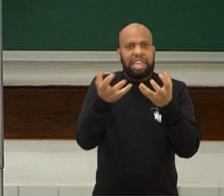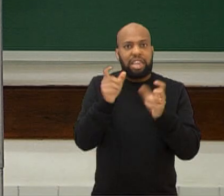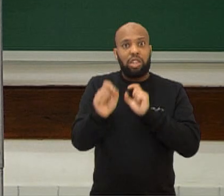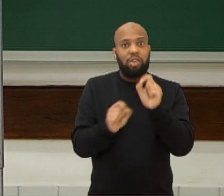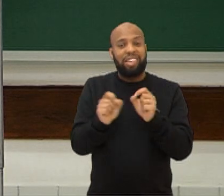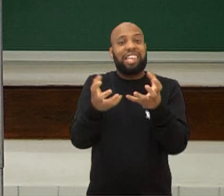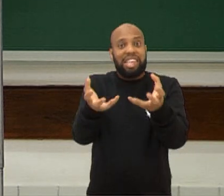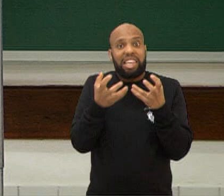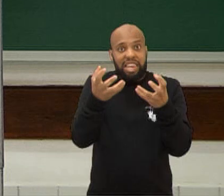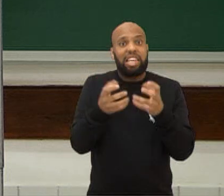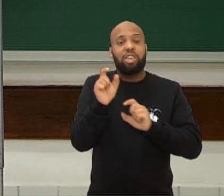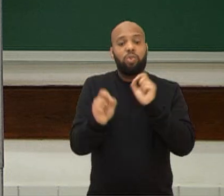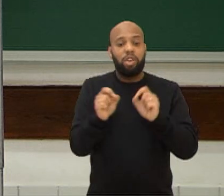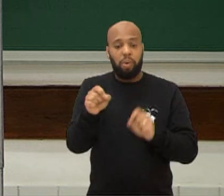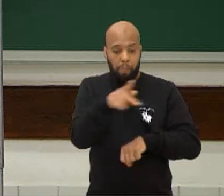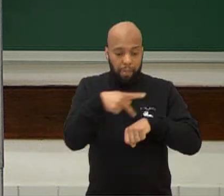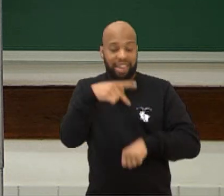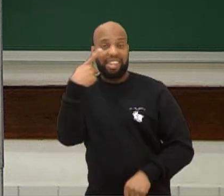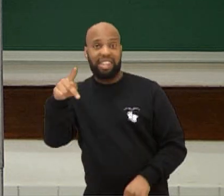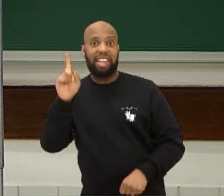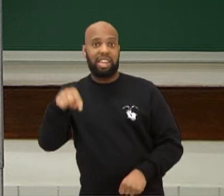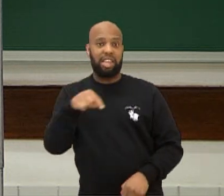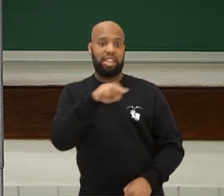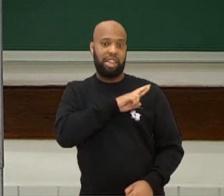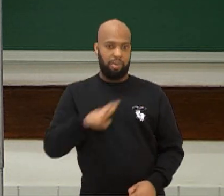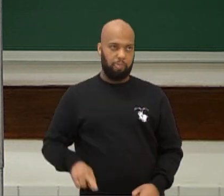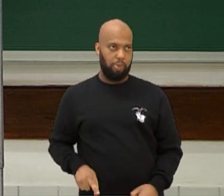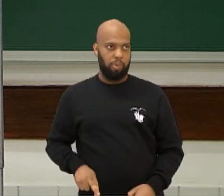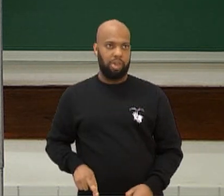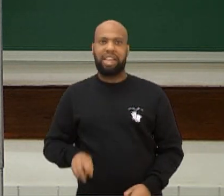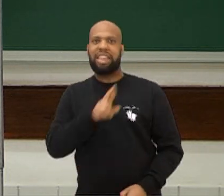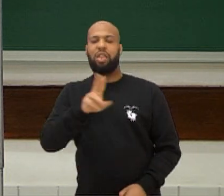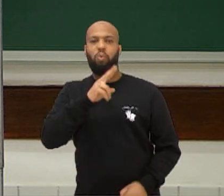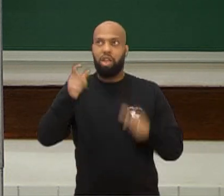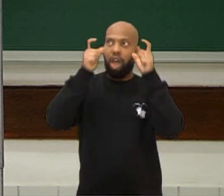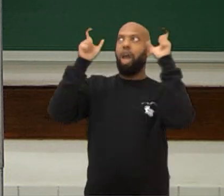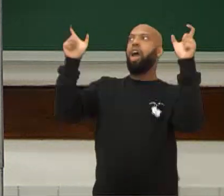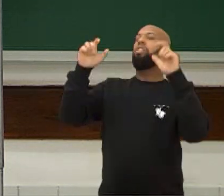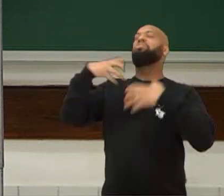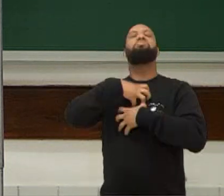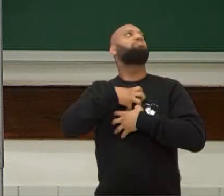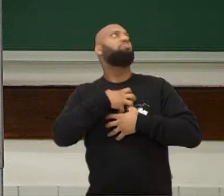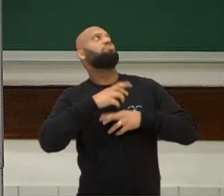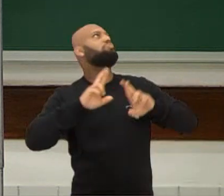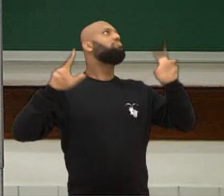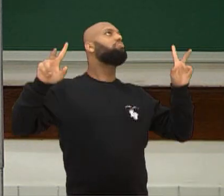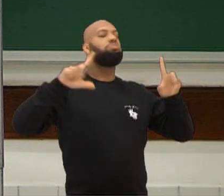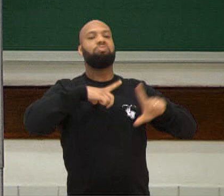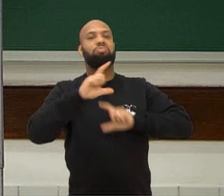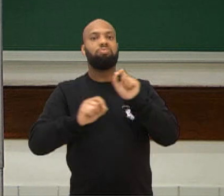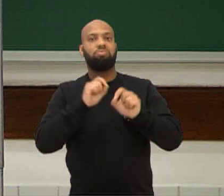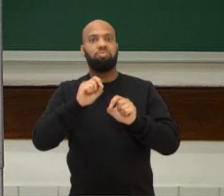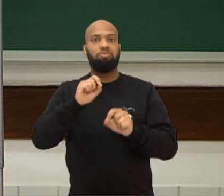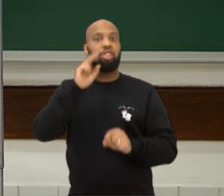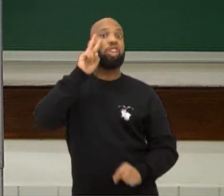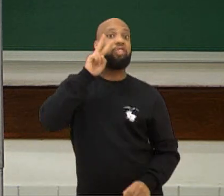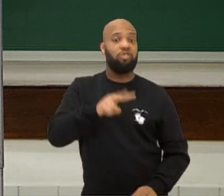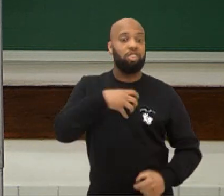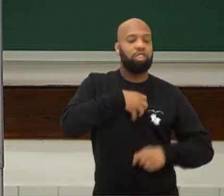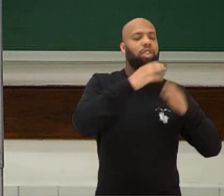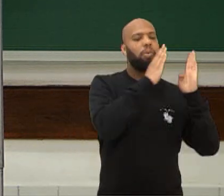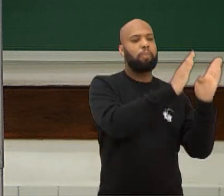uma república. Então não é que o Maquiavel acordou com um humor diferente. Ele enxergava um